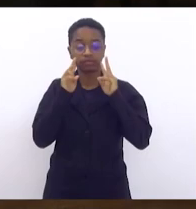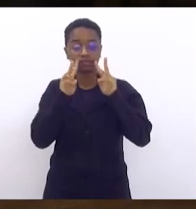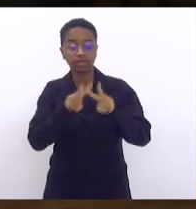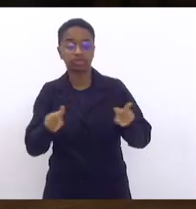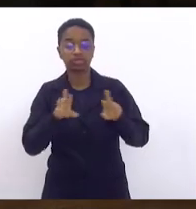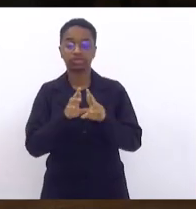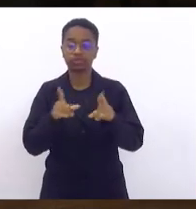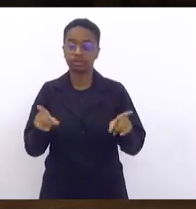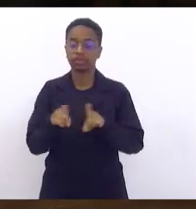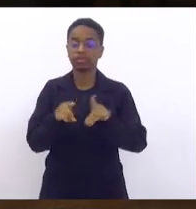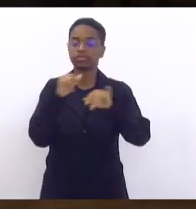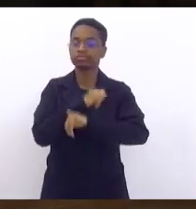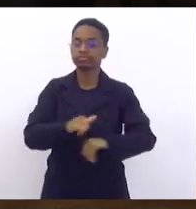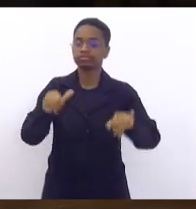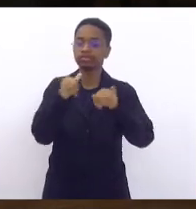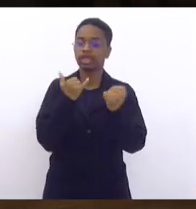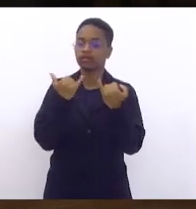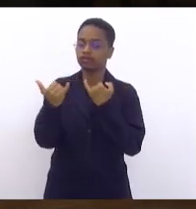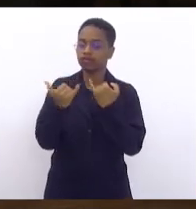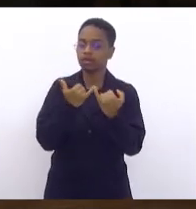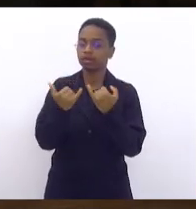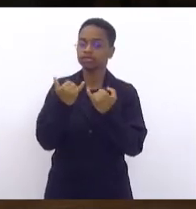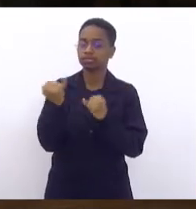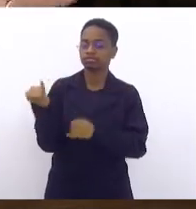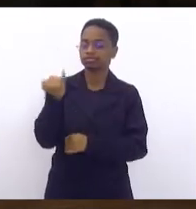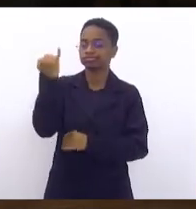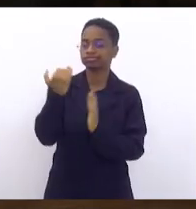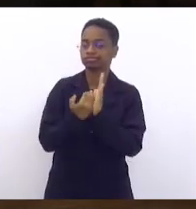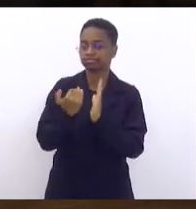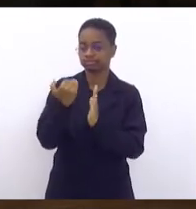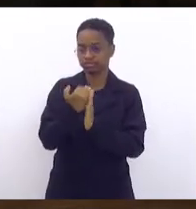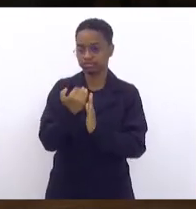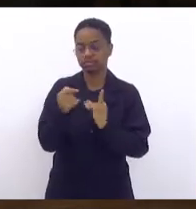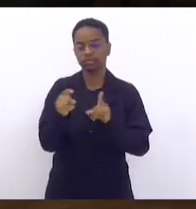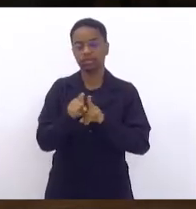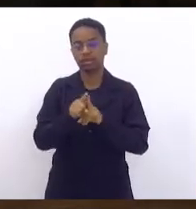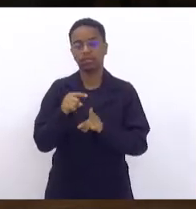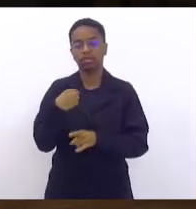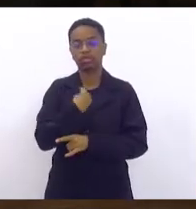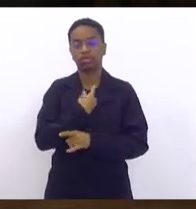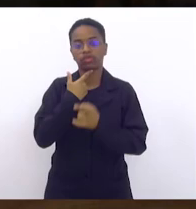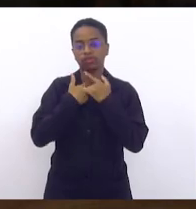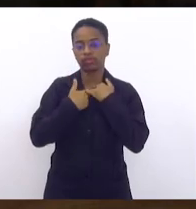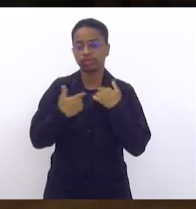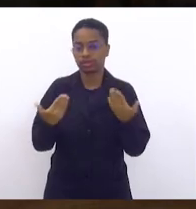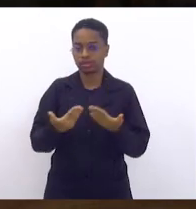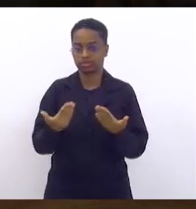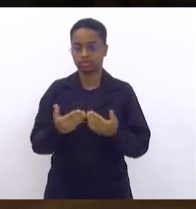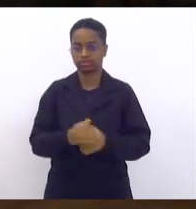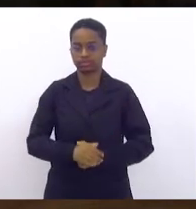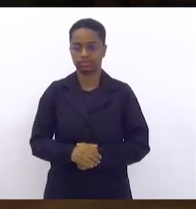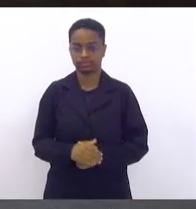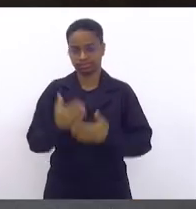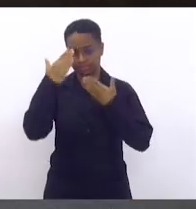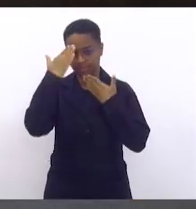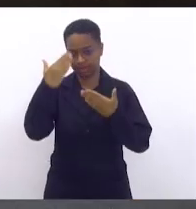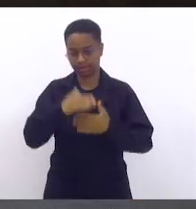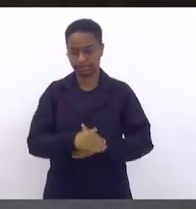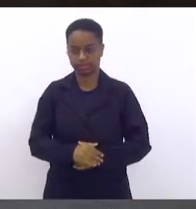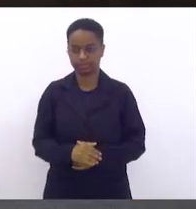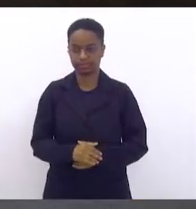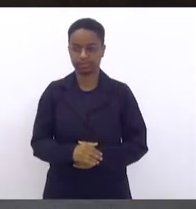disseminando as informações que é de suma importância que a gente mais deseja neste momento aqui obrigado